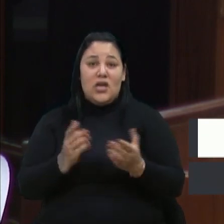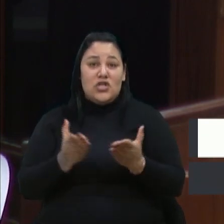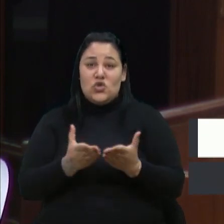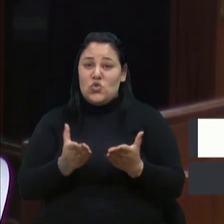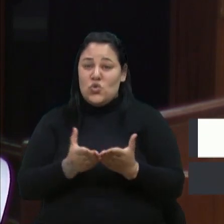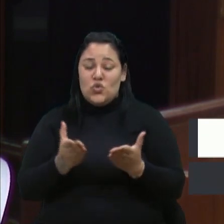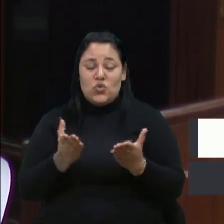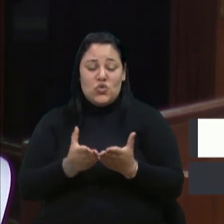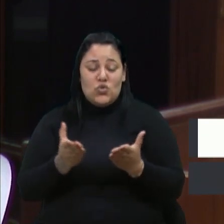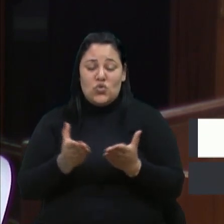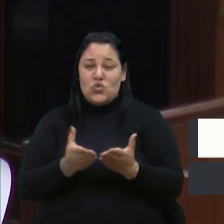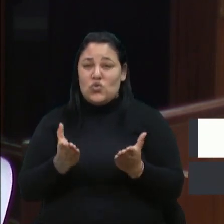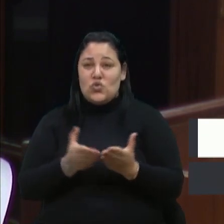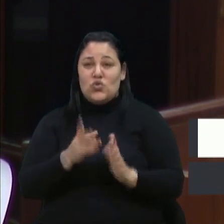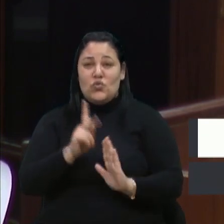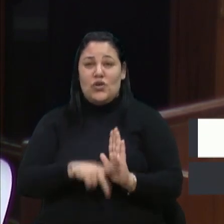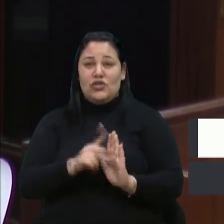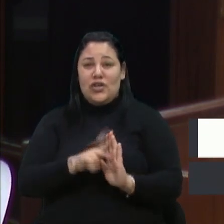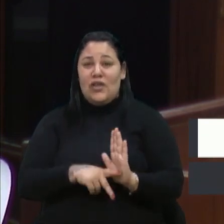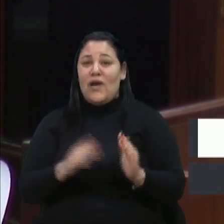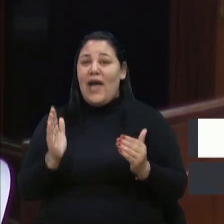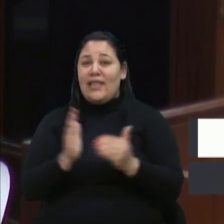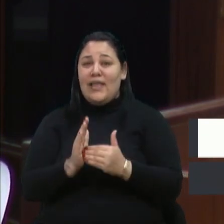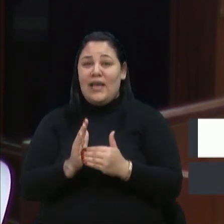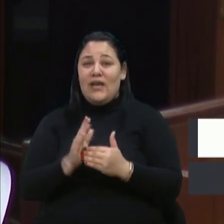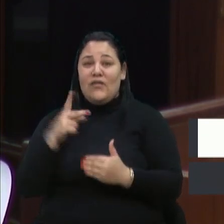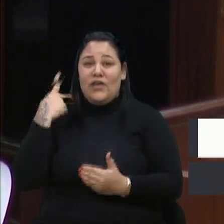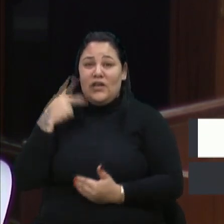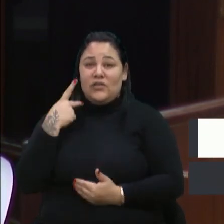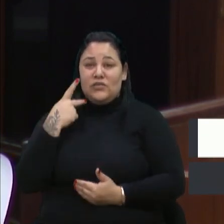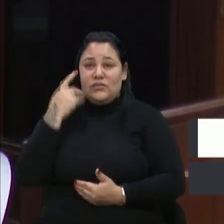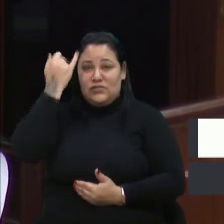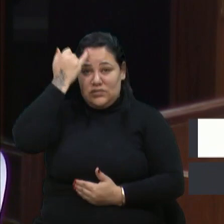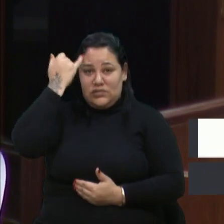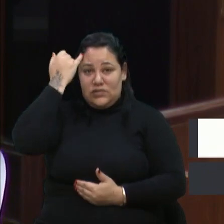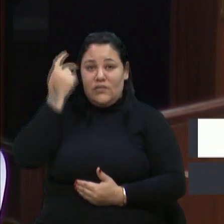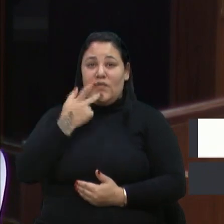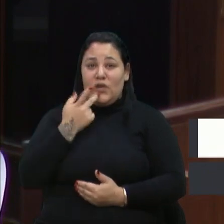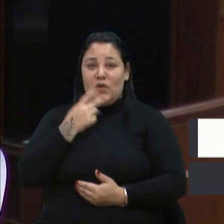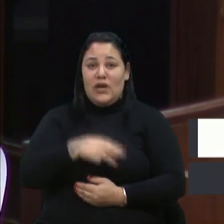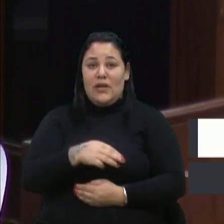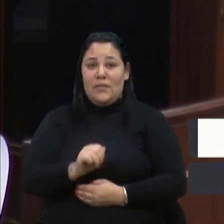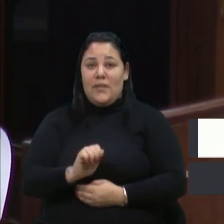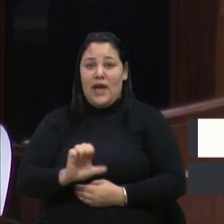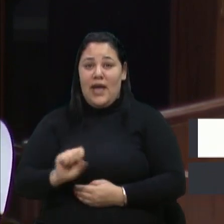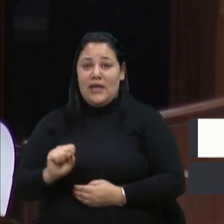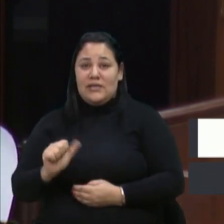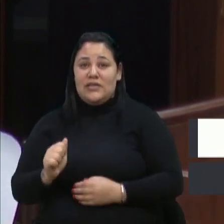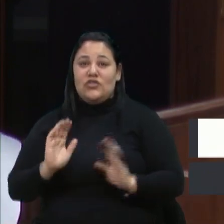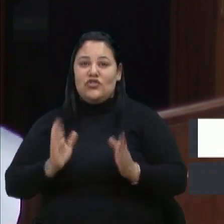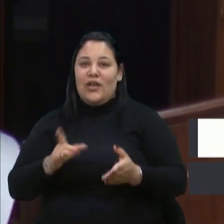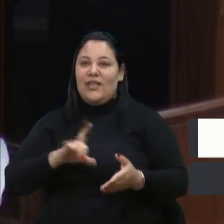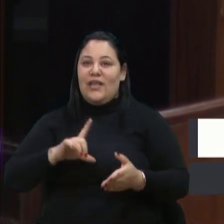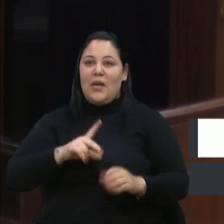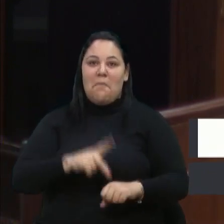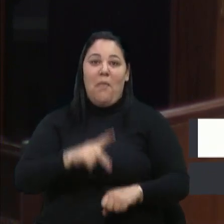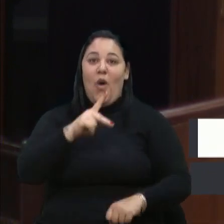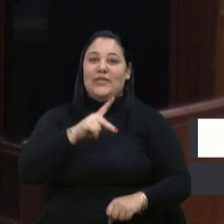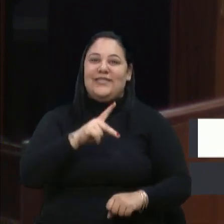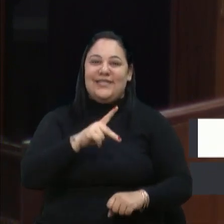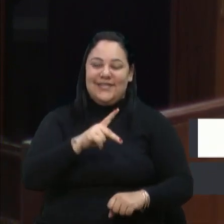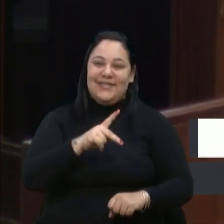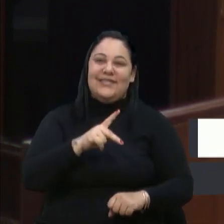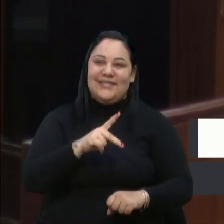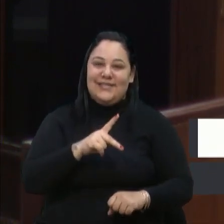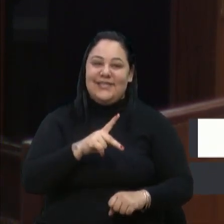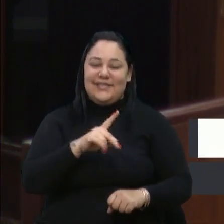de estudos, até o vereador D'Ambrosio falou que a Maesa já tem pós-doutorado de tanto estudo que tem em cima